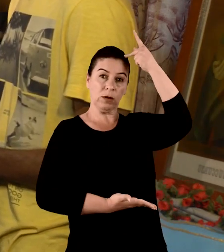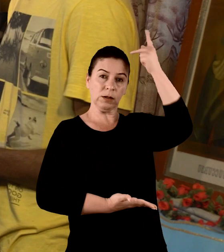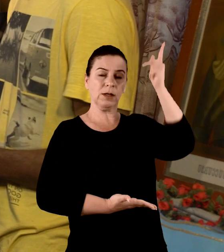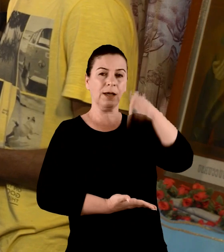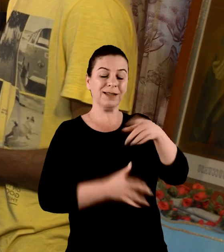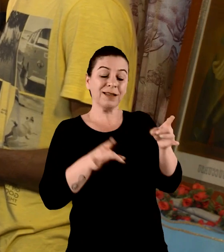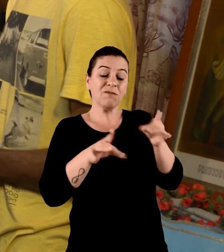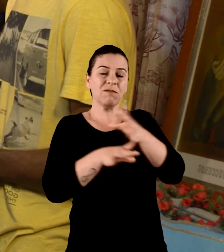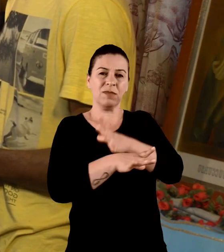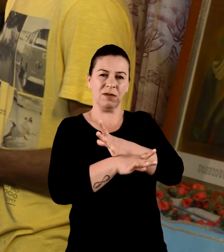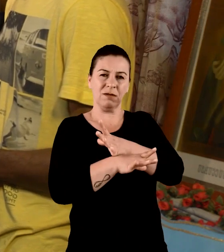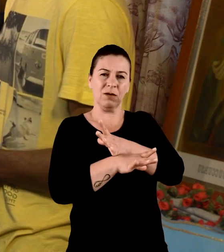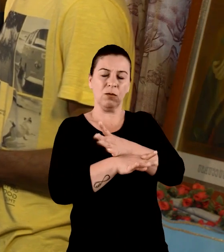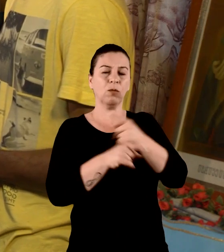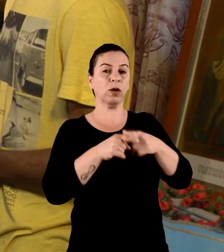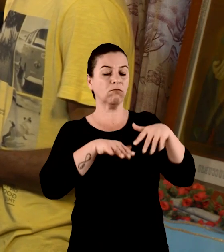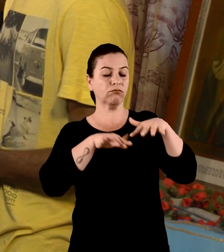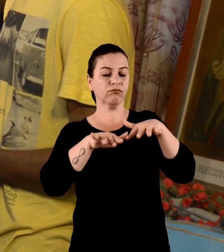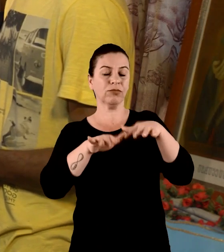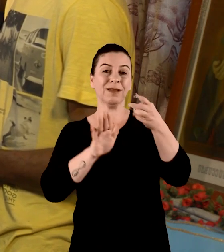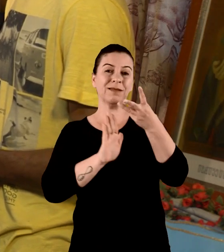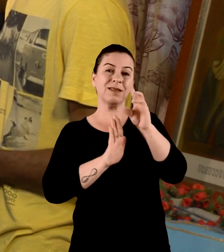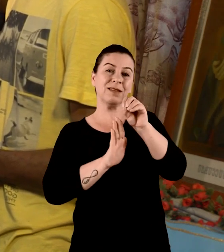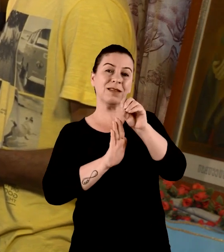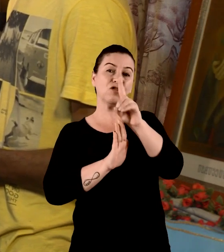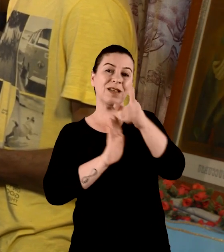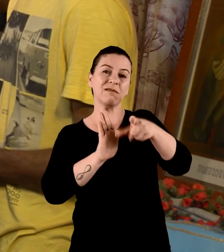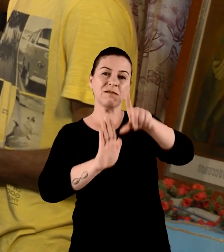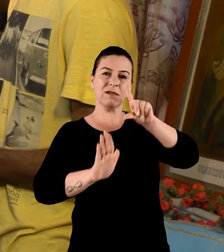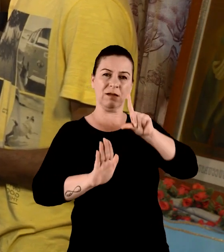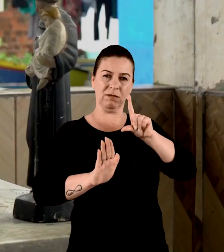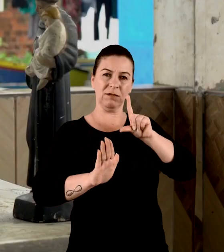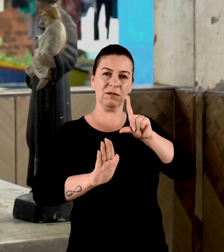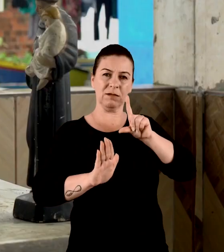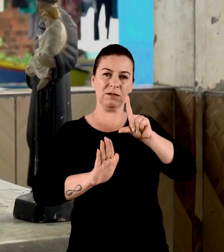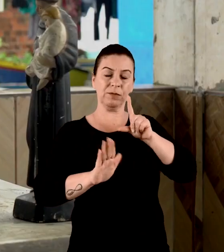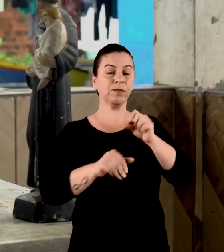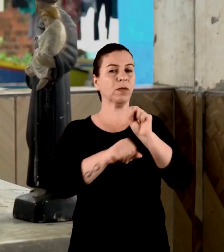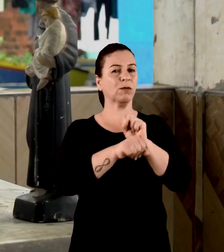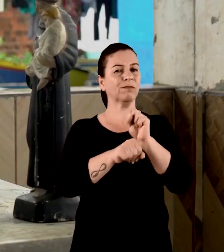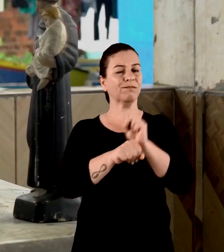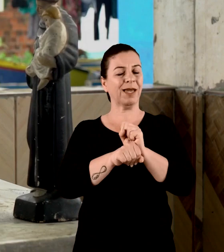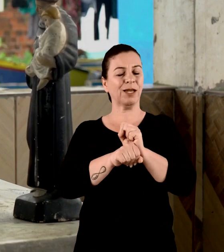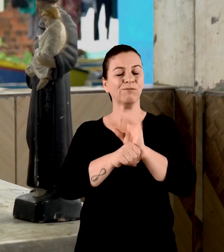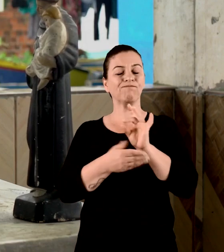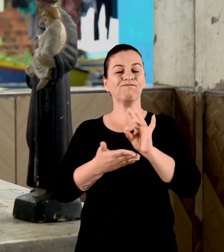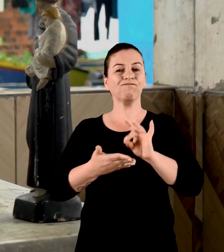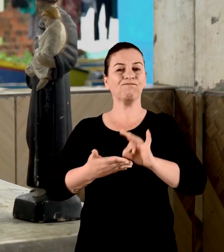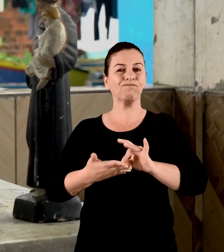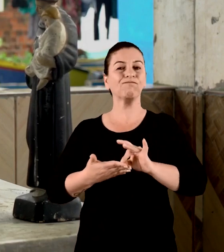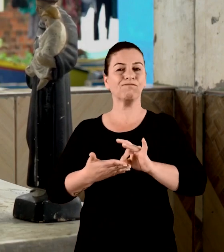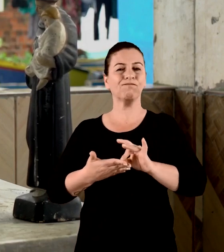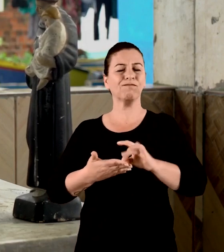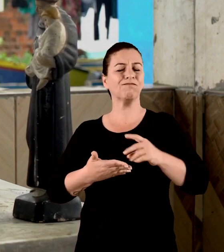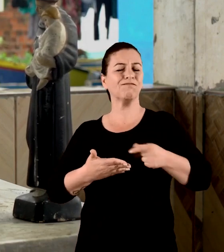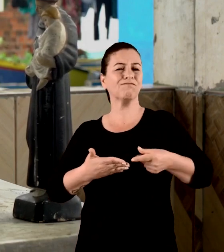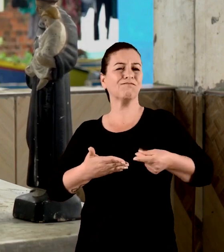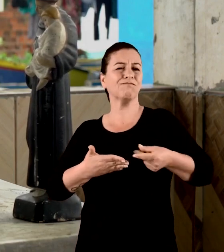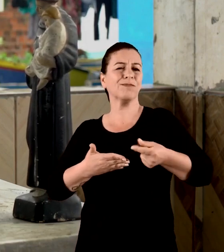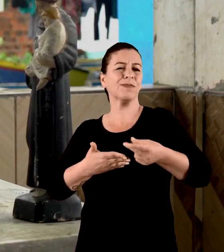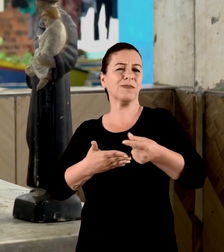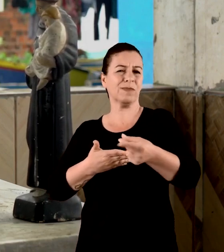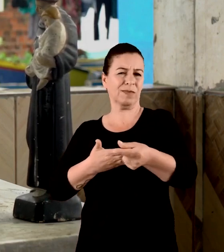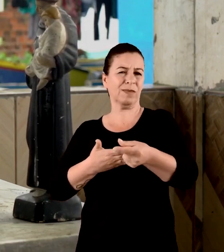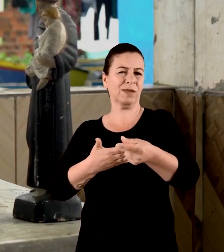Pentecostes. Pentecostes eles encerram. A Romaria começa 30 dias antes. E eu espero, sinceramente, que perdure,